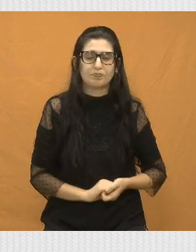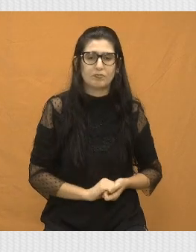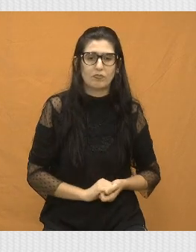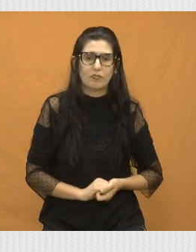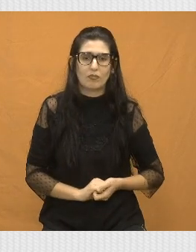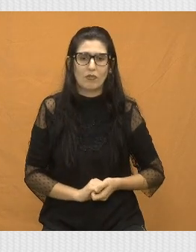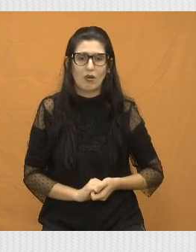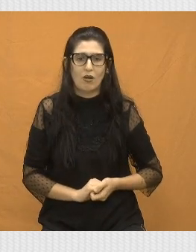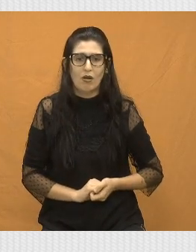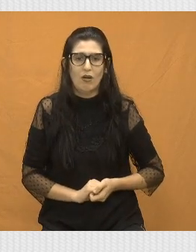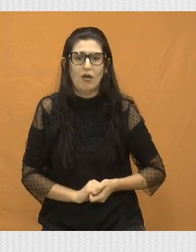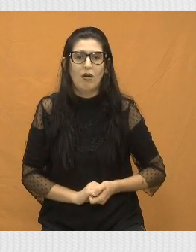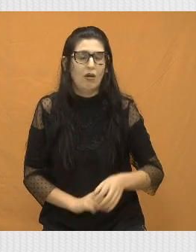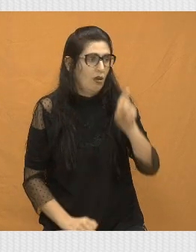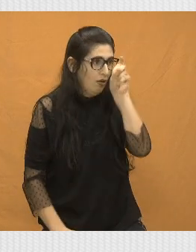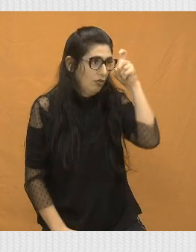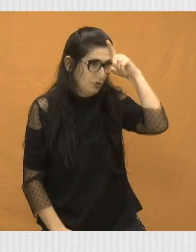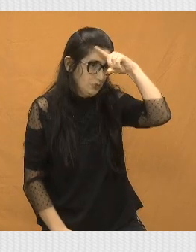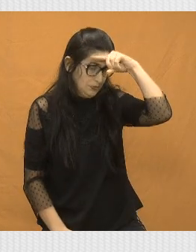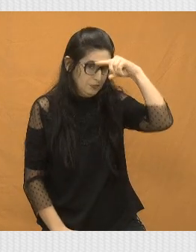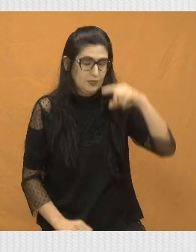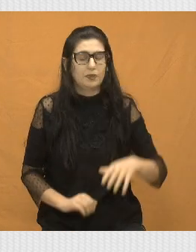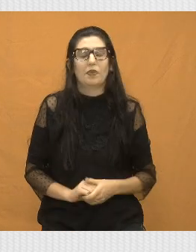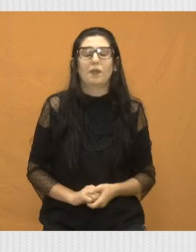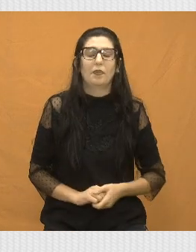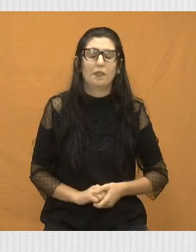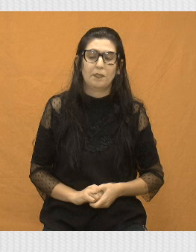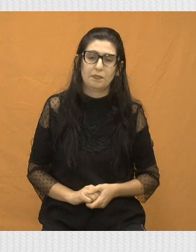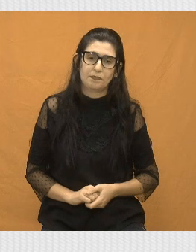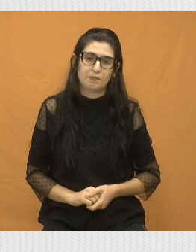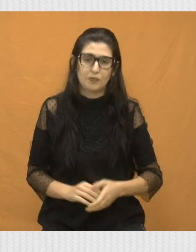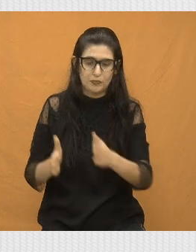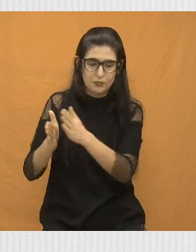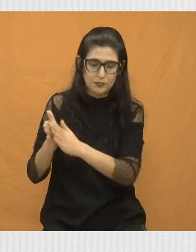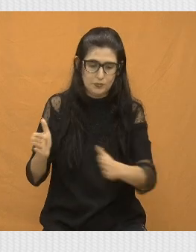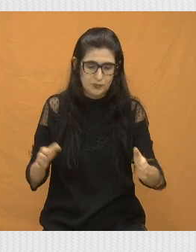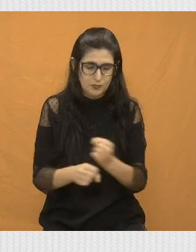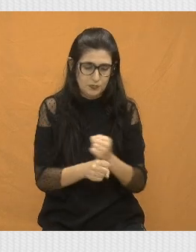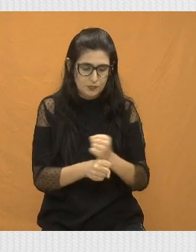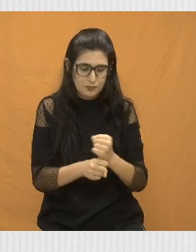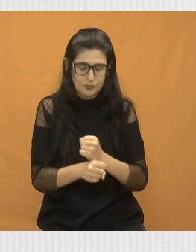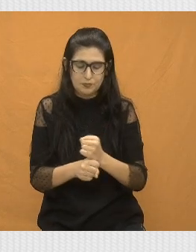saúde. Tem uma meta orçamentária anual para 2019,